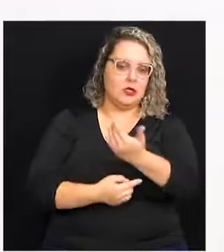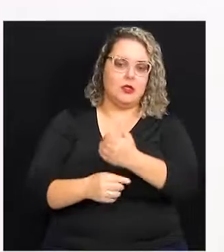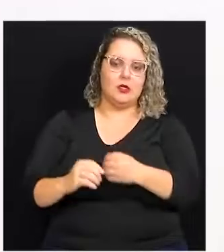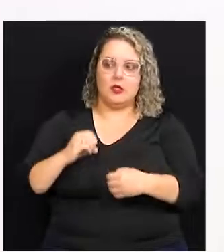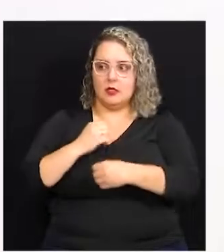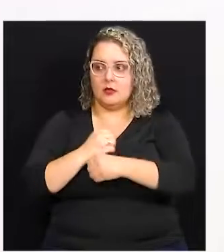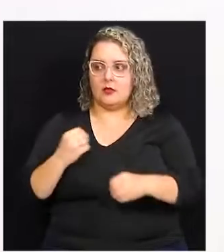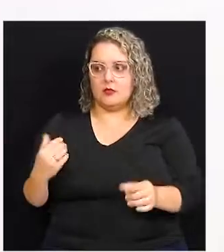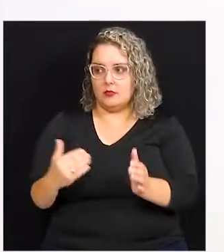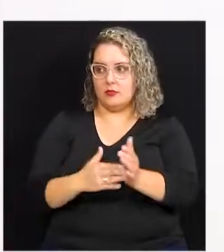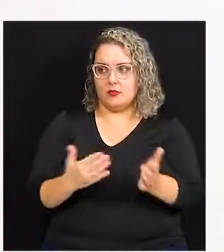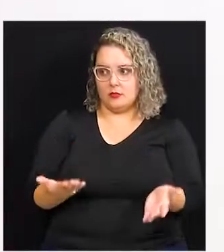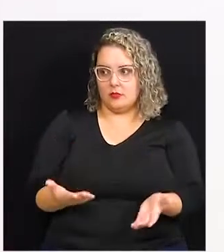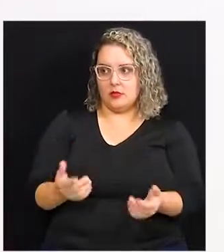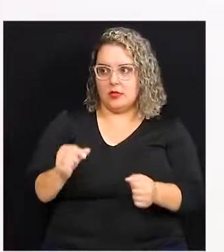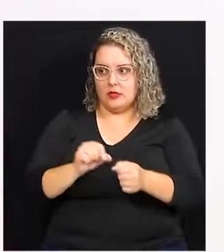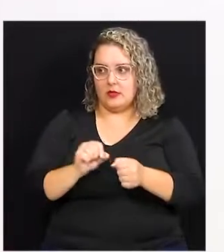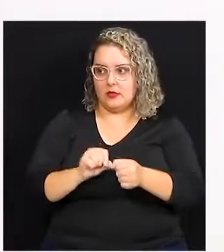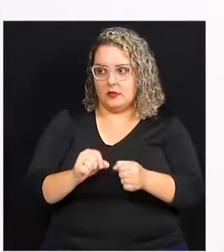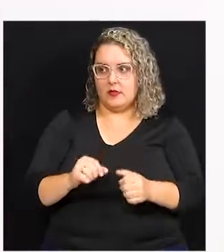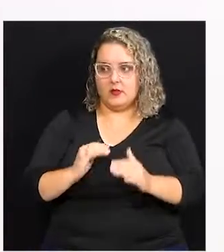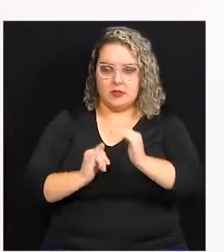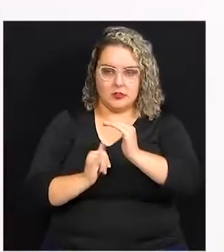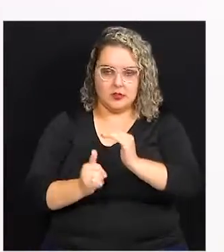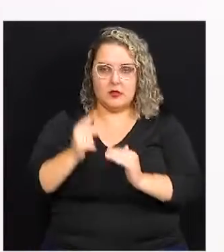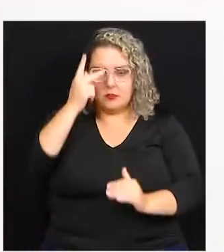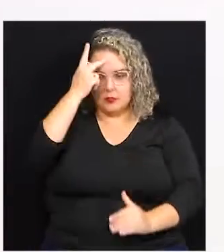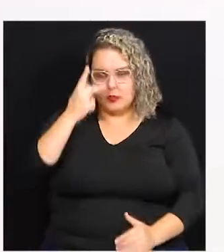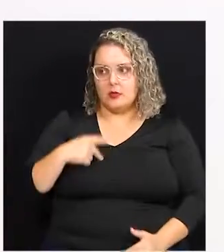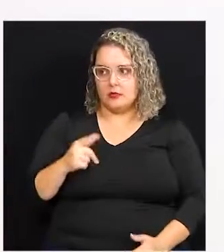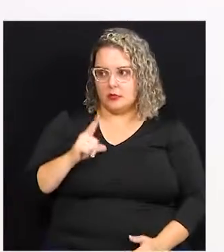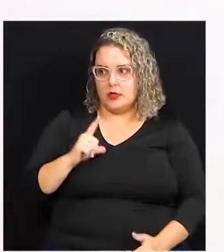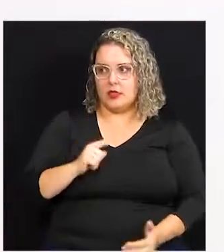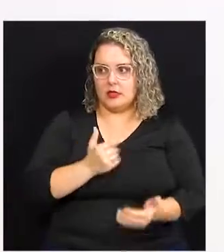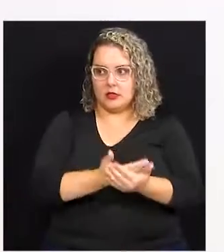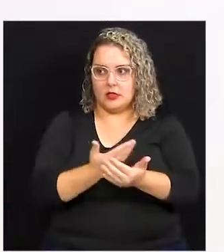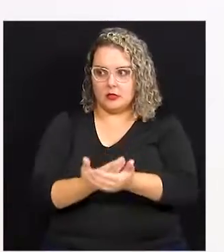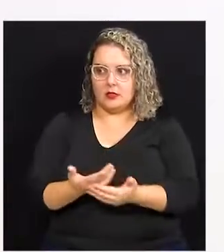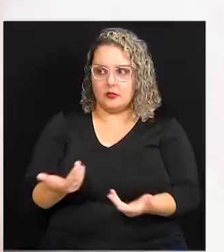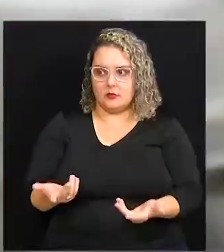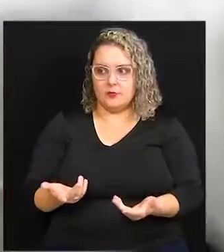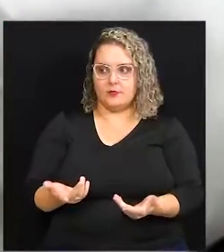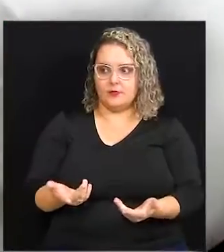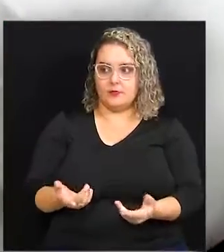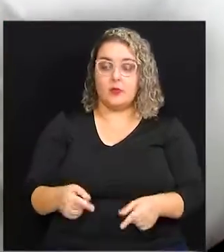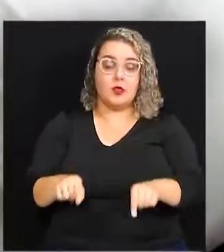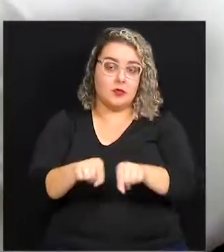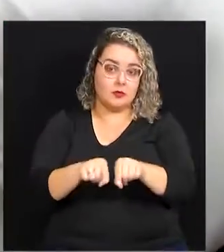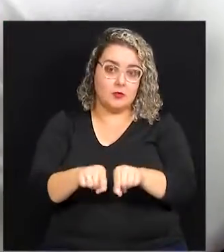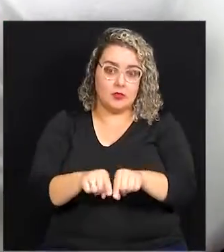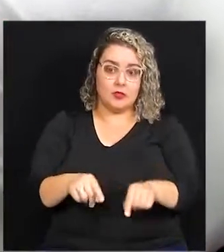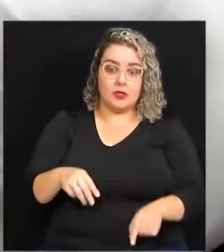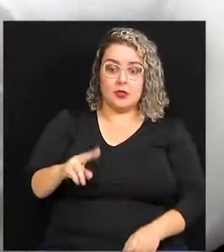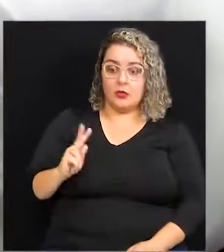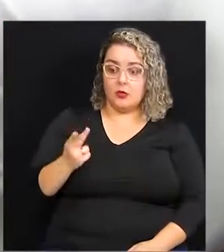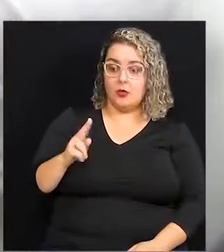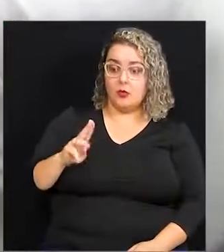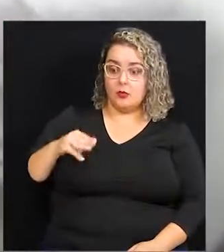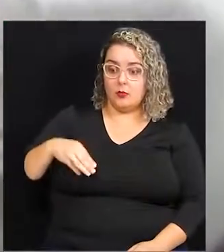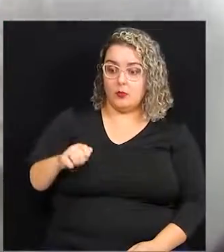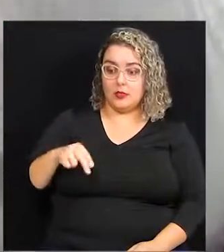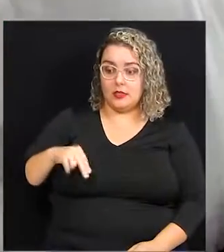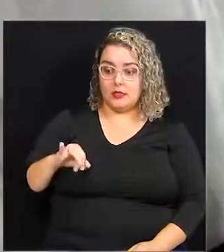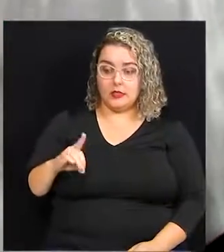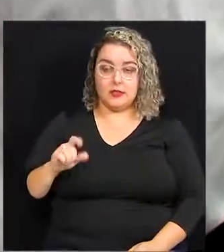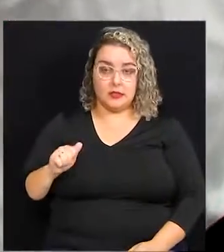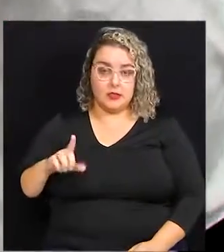engenharia também, ou até a gente fazer uma nossa própria startup, que a gente vai ter aula também sobre isso. Então, além disso, a gente tem aula de humanidades, que faz